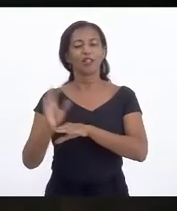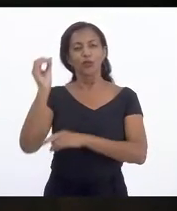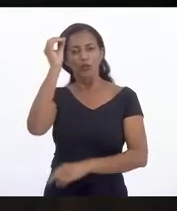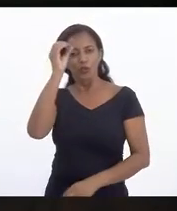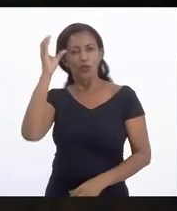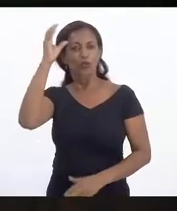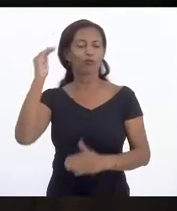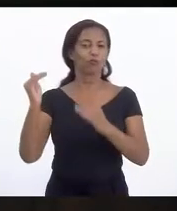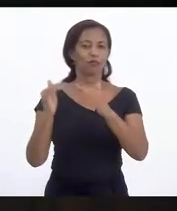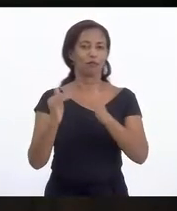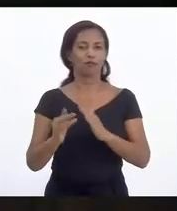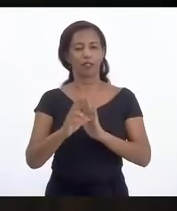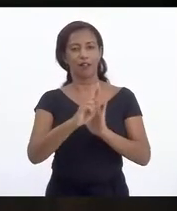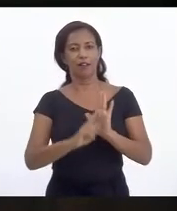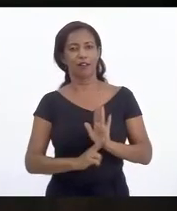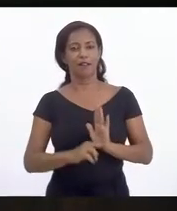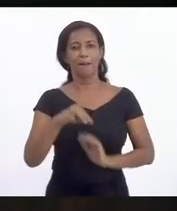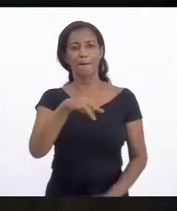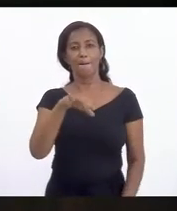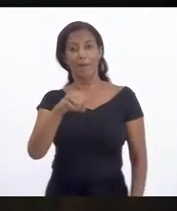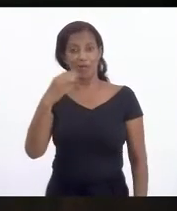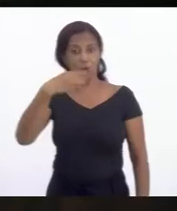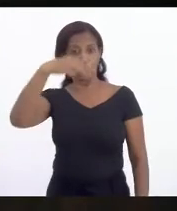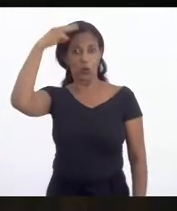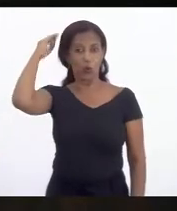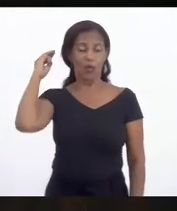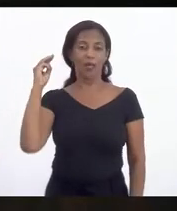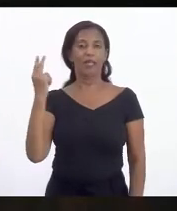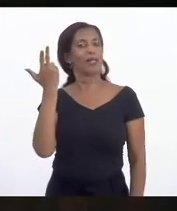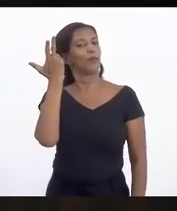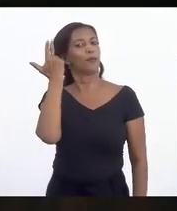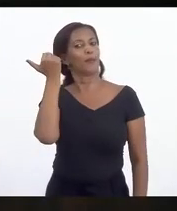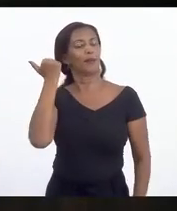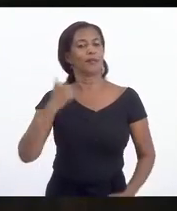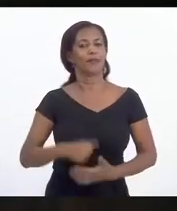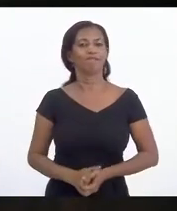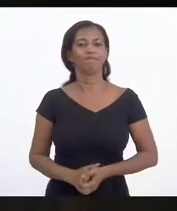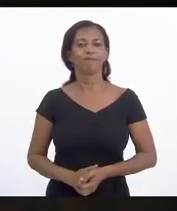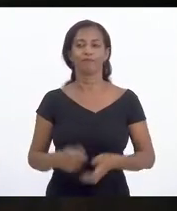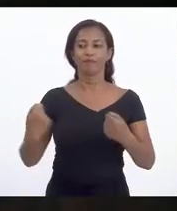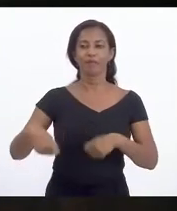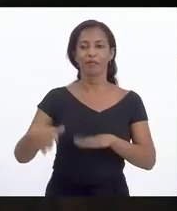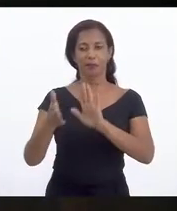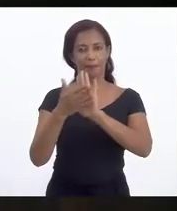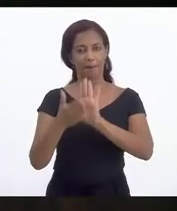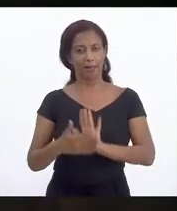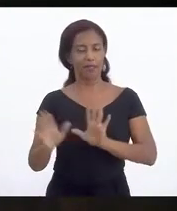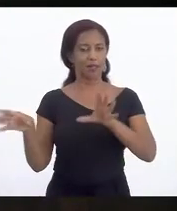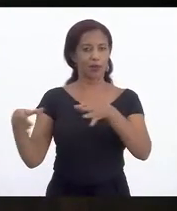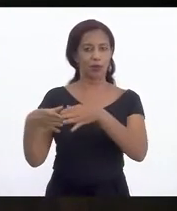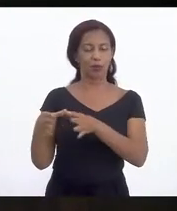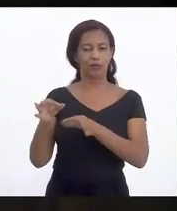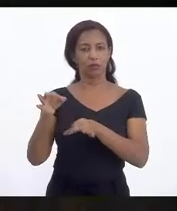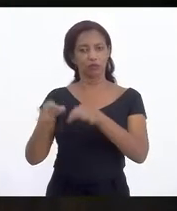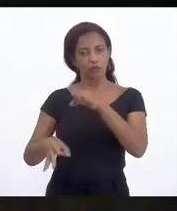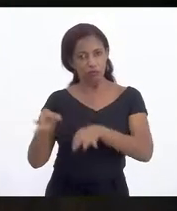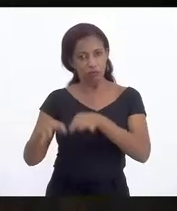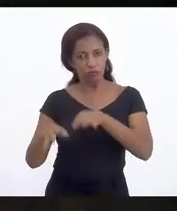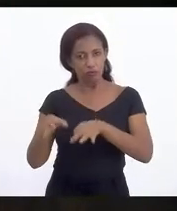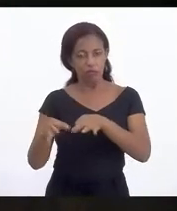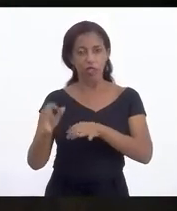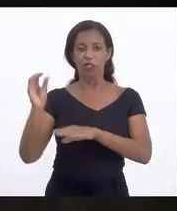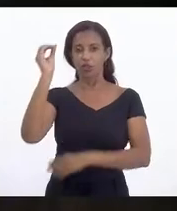cultura favorável. Relatores, deputado Márcio Pacheco e Eliomar Coelho. Pendente de parecer das comissões de Constituição e Justiça e